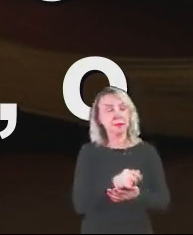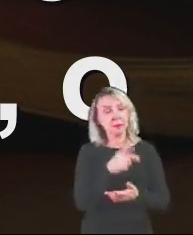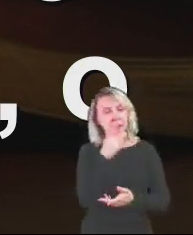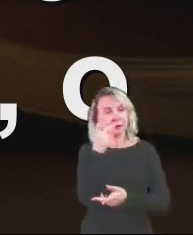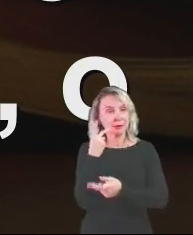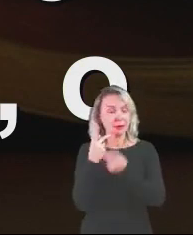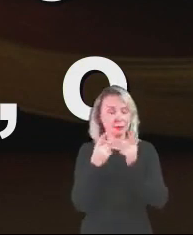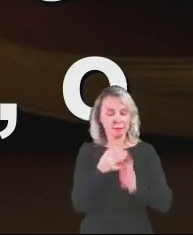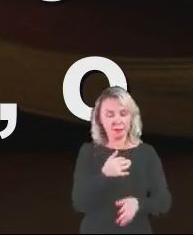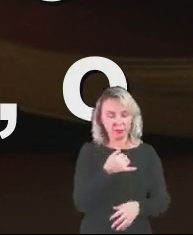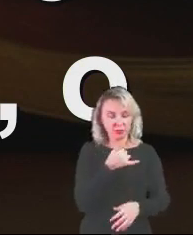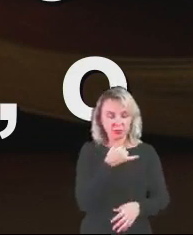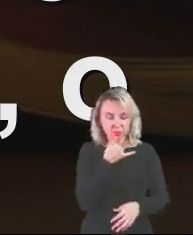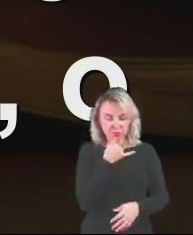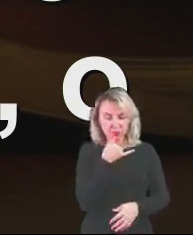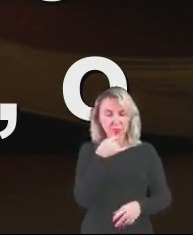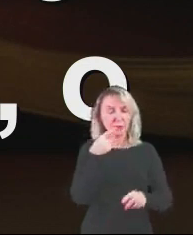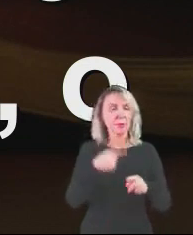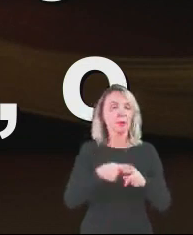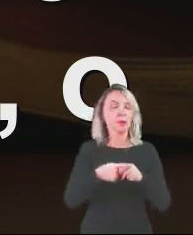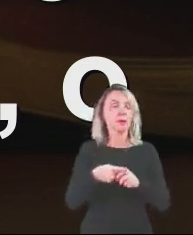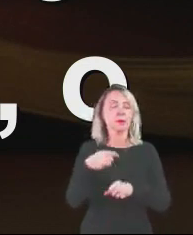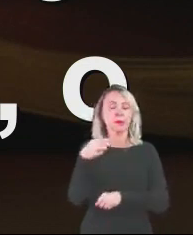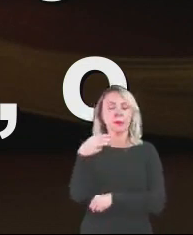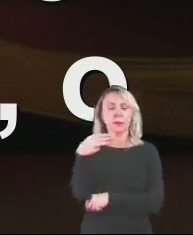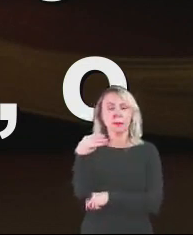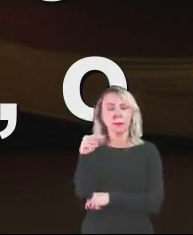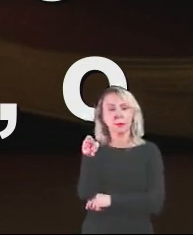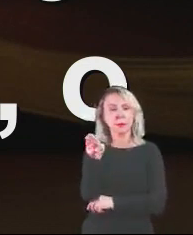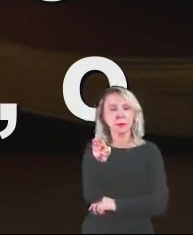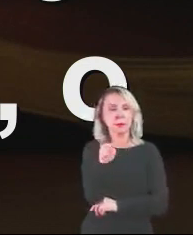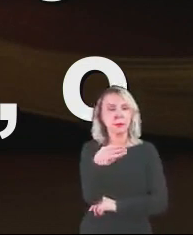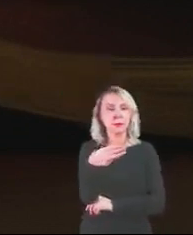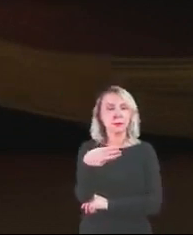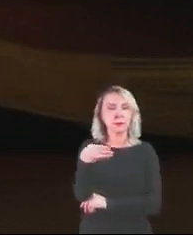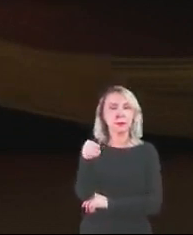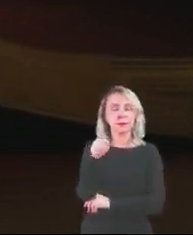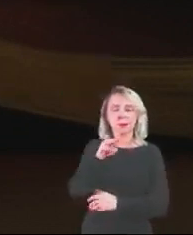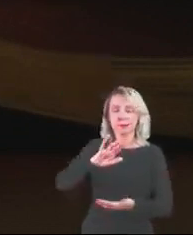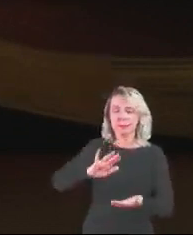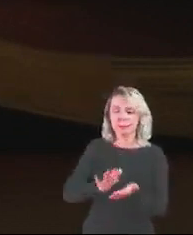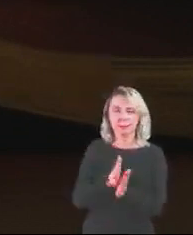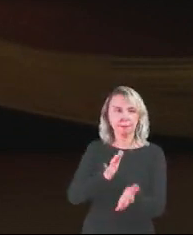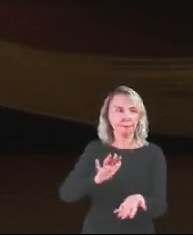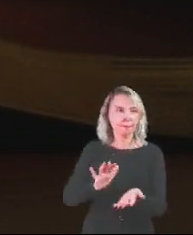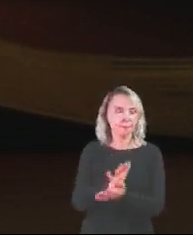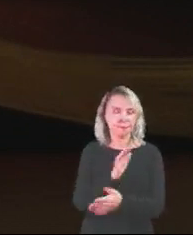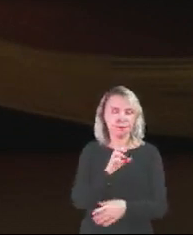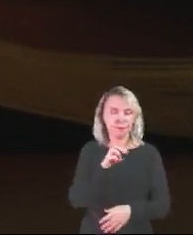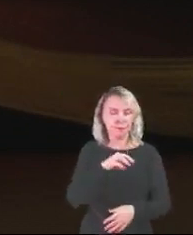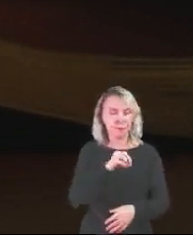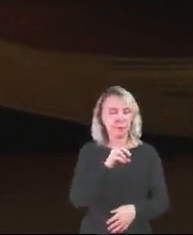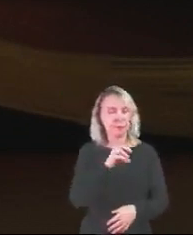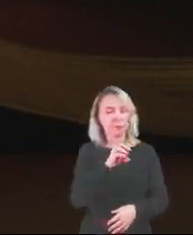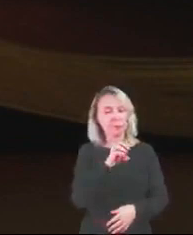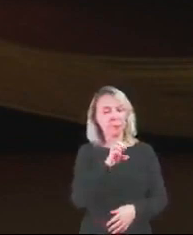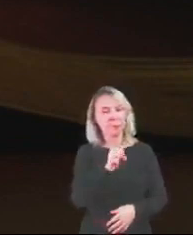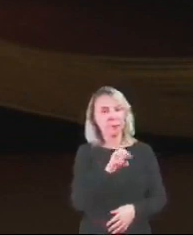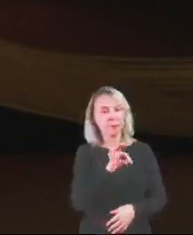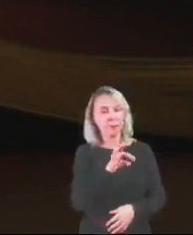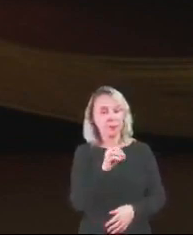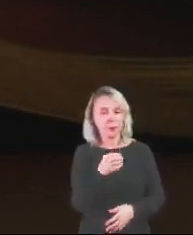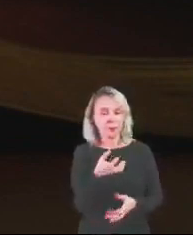está destruído, o mosto se secou e o azeite